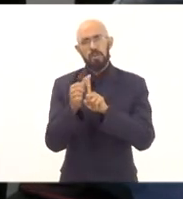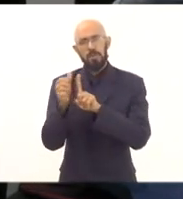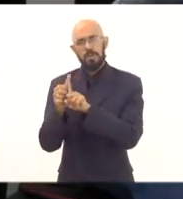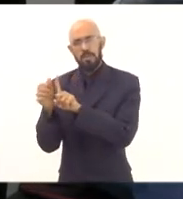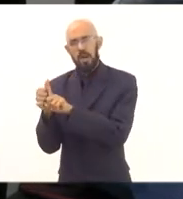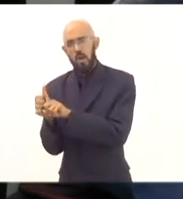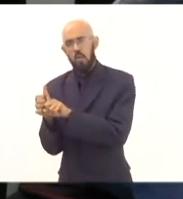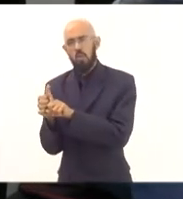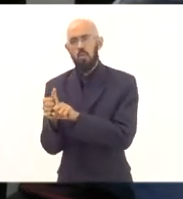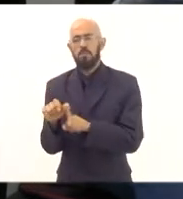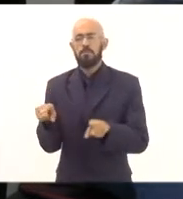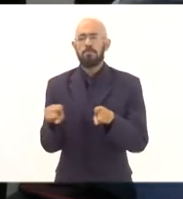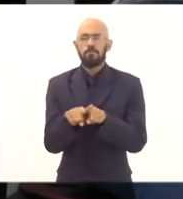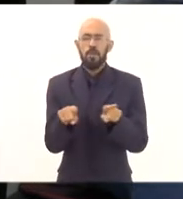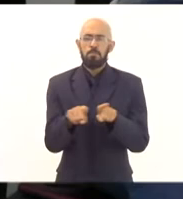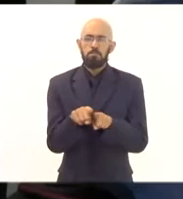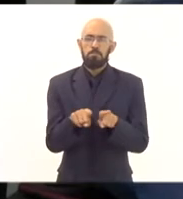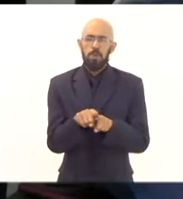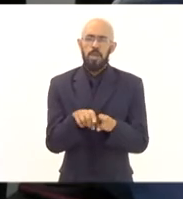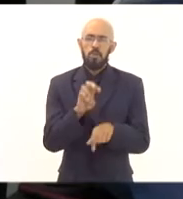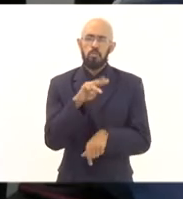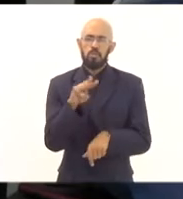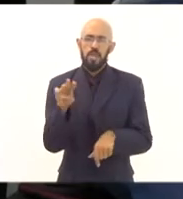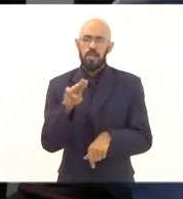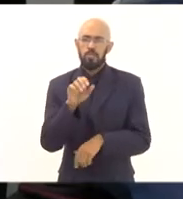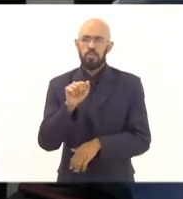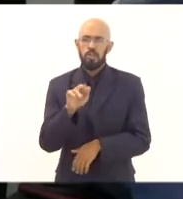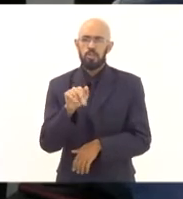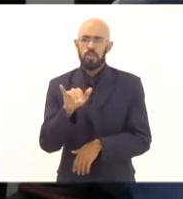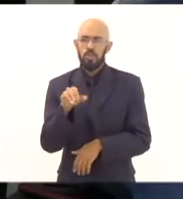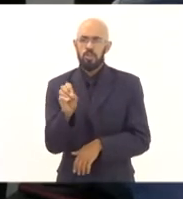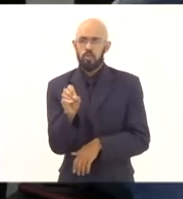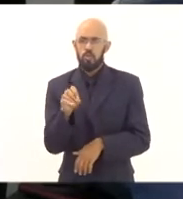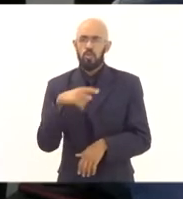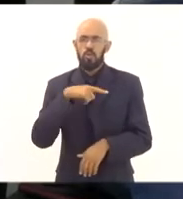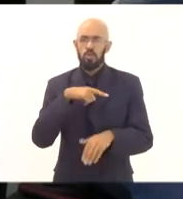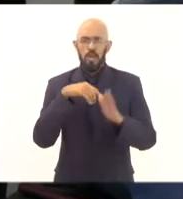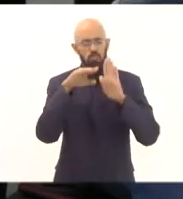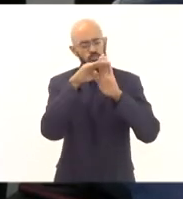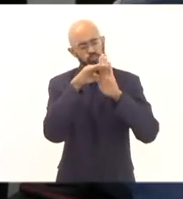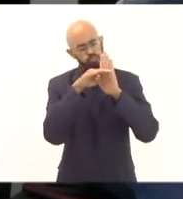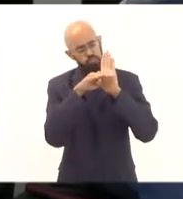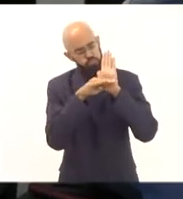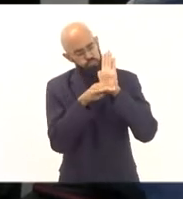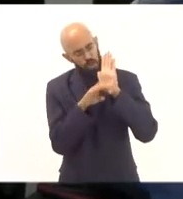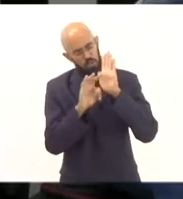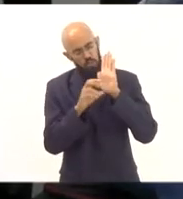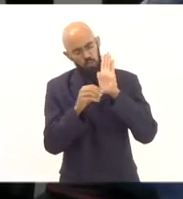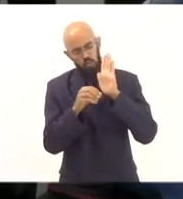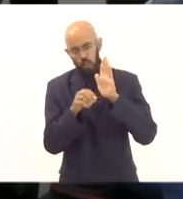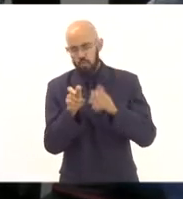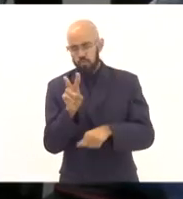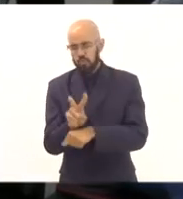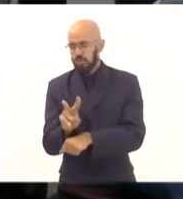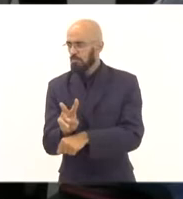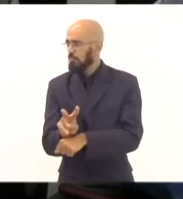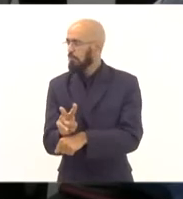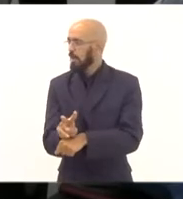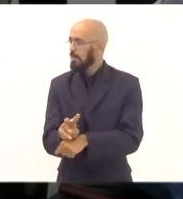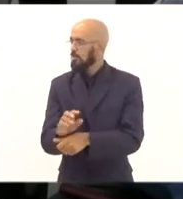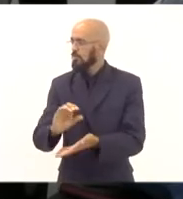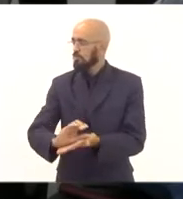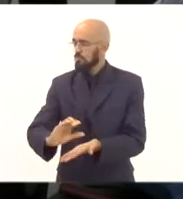Tá além disso no site da G Rio tem a listagem de todos os financiamentos que foram concedidos